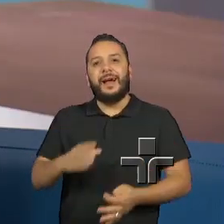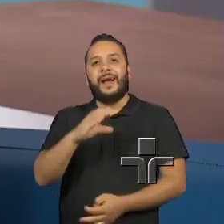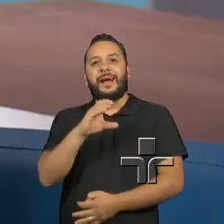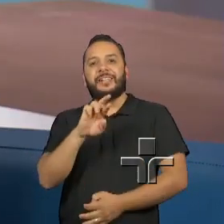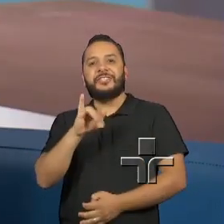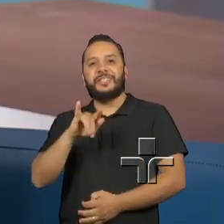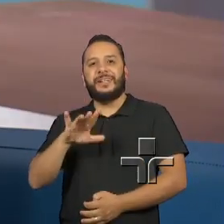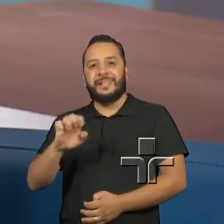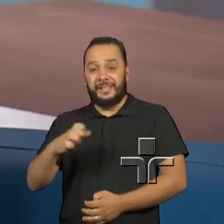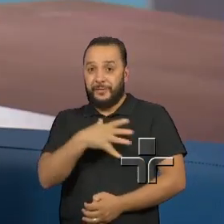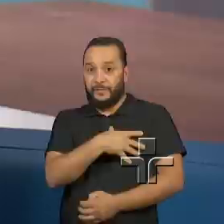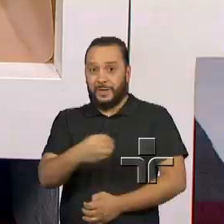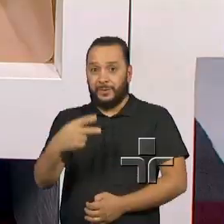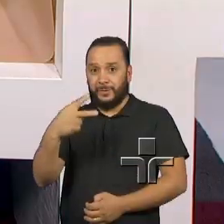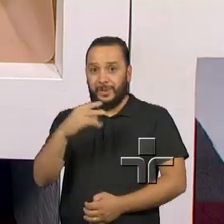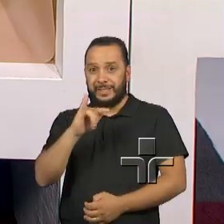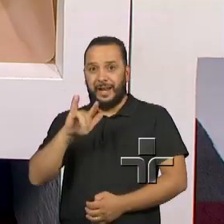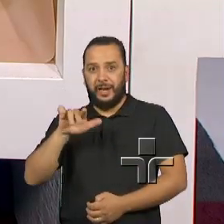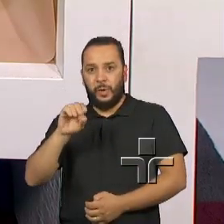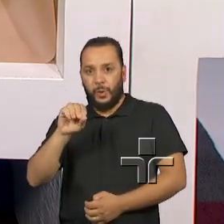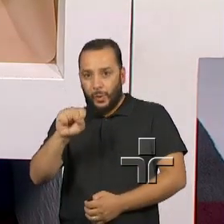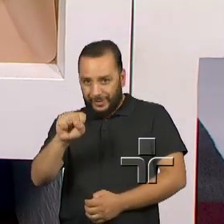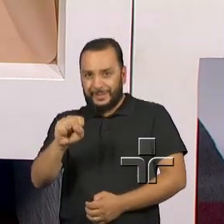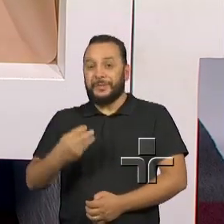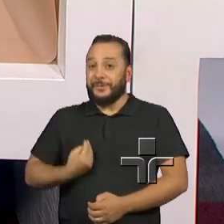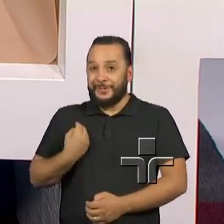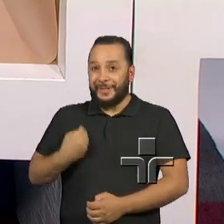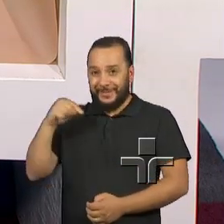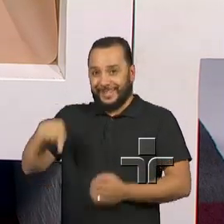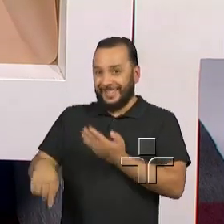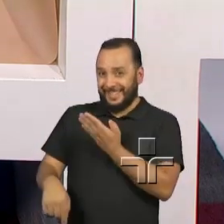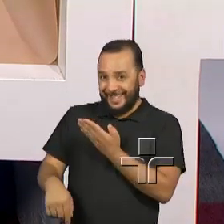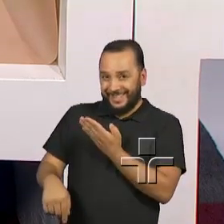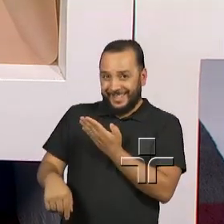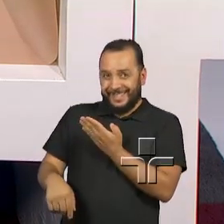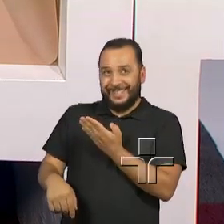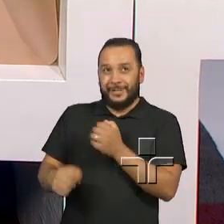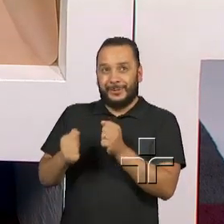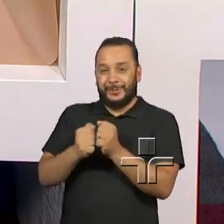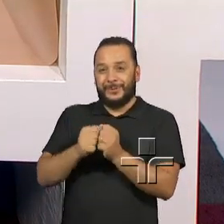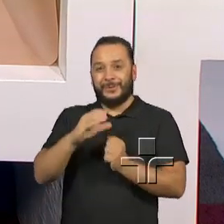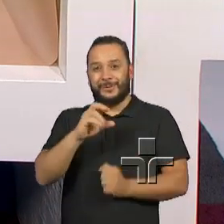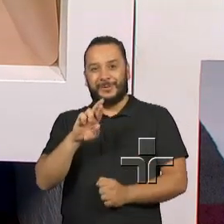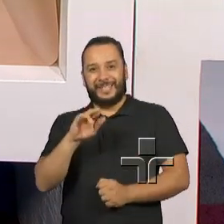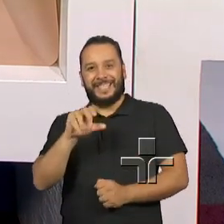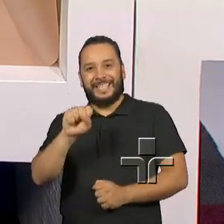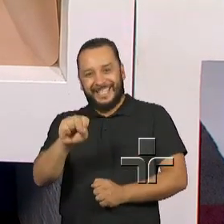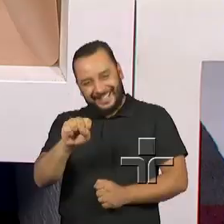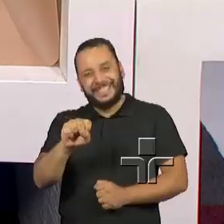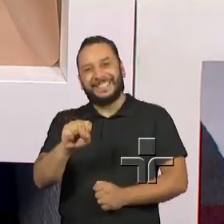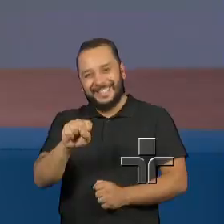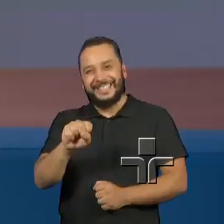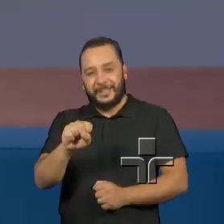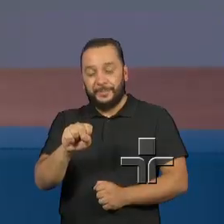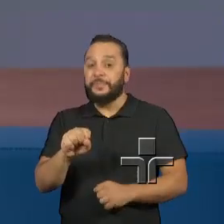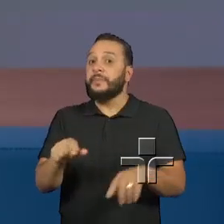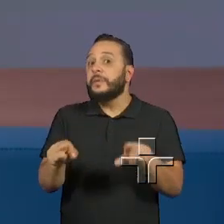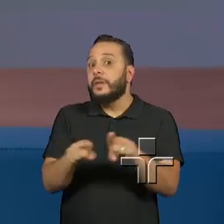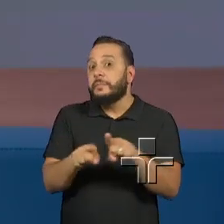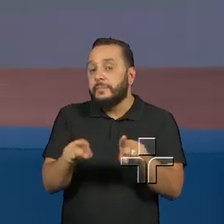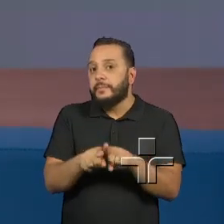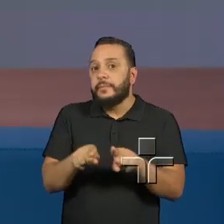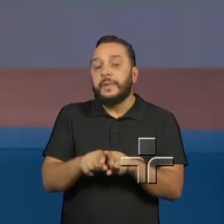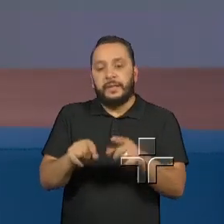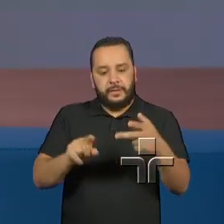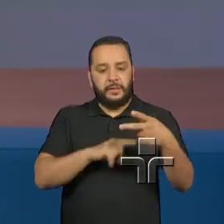que tem dois filhos. O Carlos Eduardo, que veio aqui, está ali com a tia, com a Cris, né? Oi? E também é